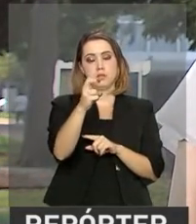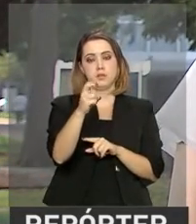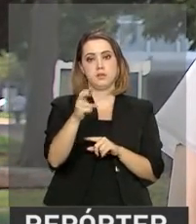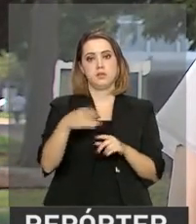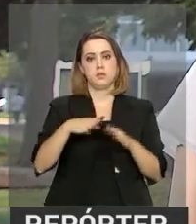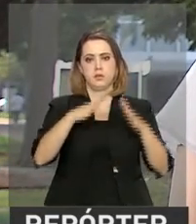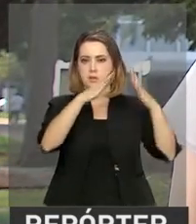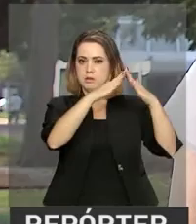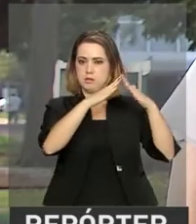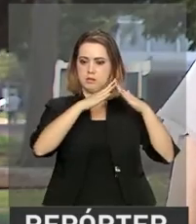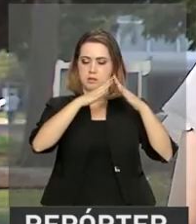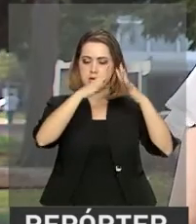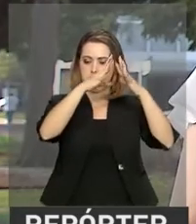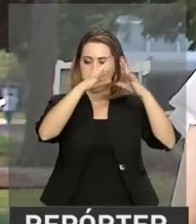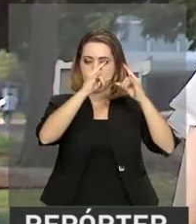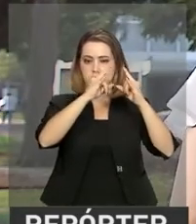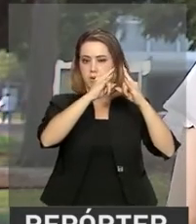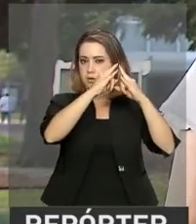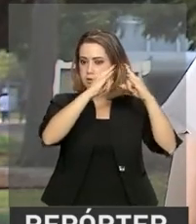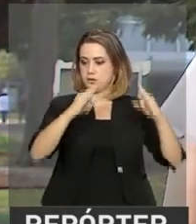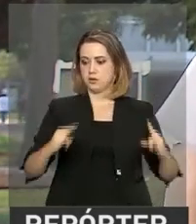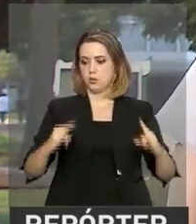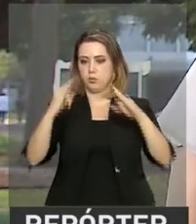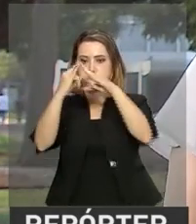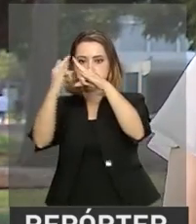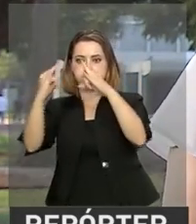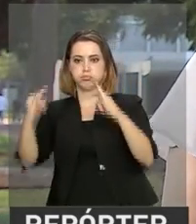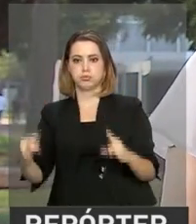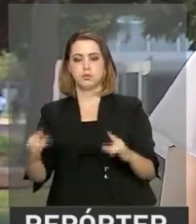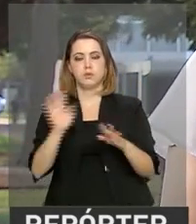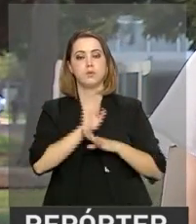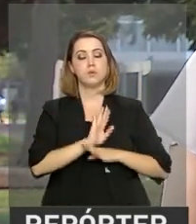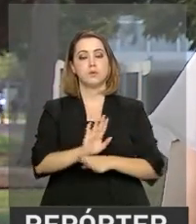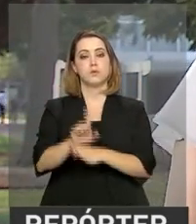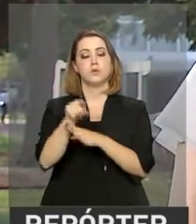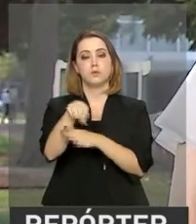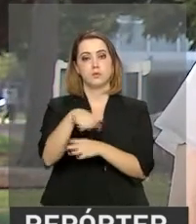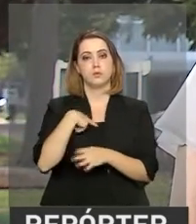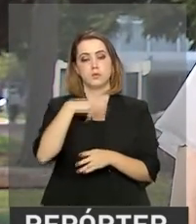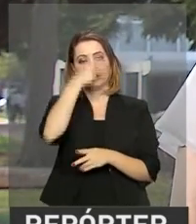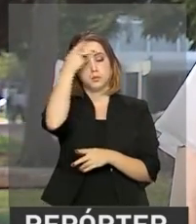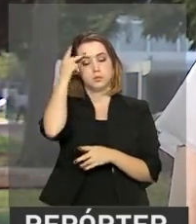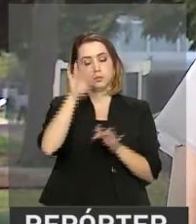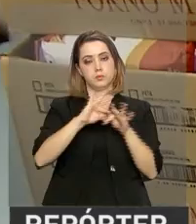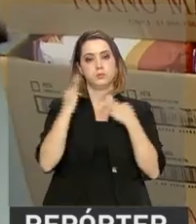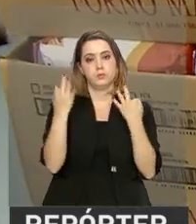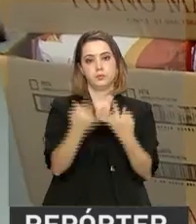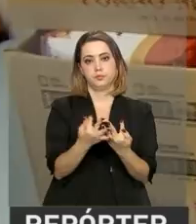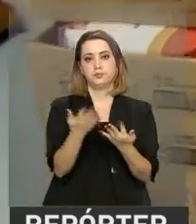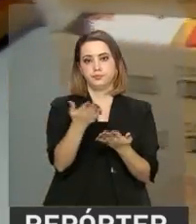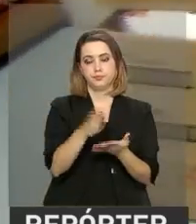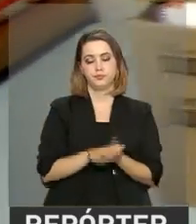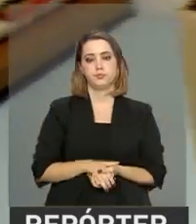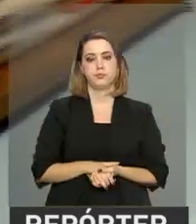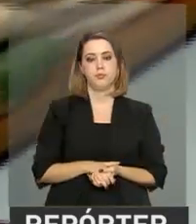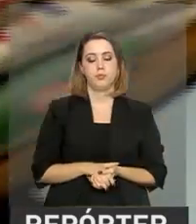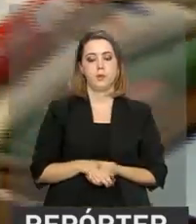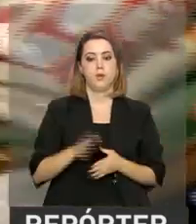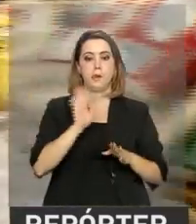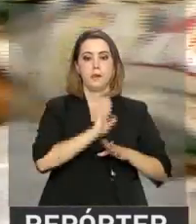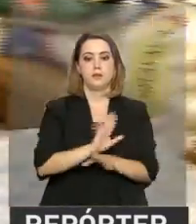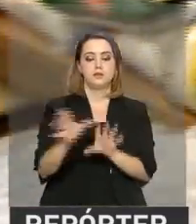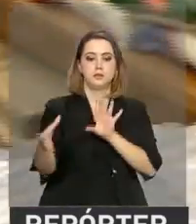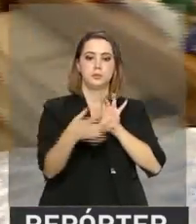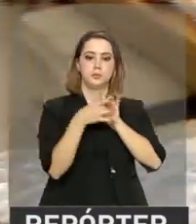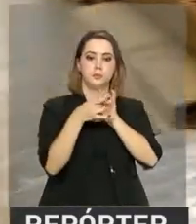25 metros quadrados vão ser levadas e utilizadas pelas famílias que foram atingidas pelo furacão a ação é uma parceria entre